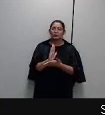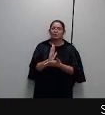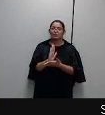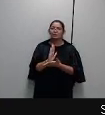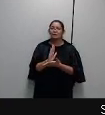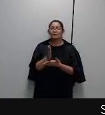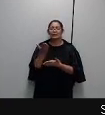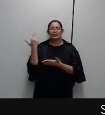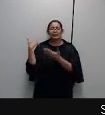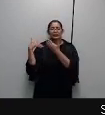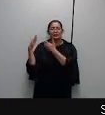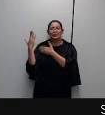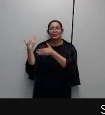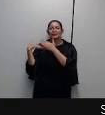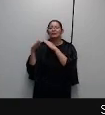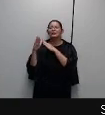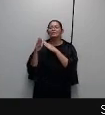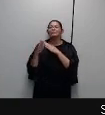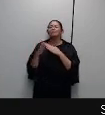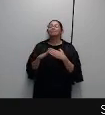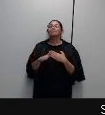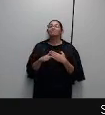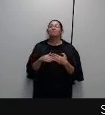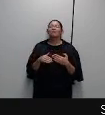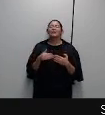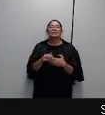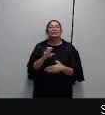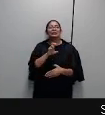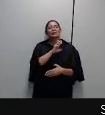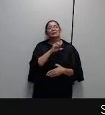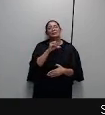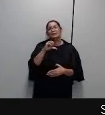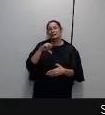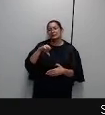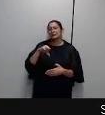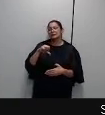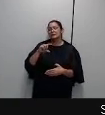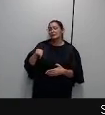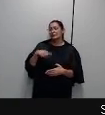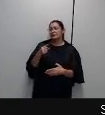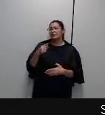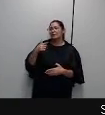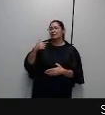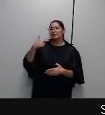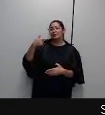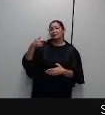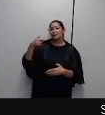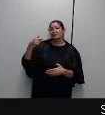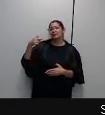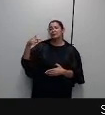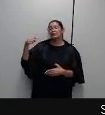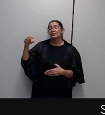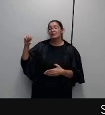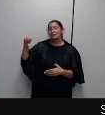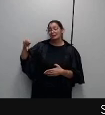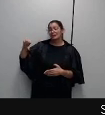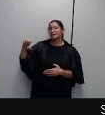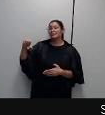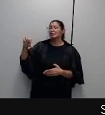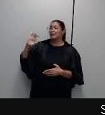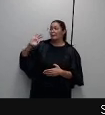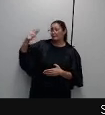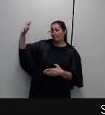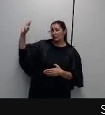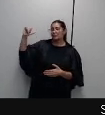sendo eixo da ordem de 50 e 9,76 por cento correspondente a SELIC